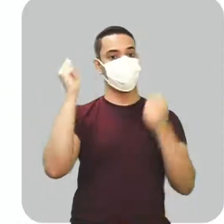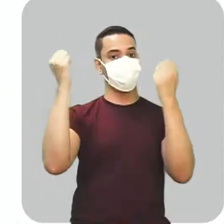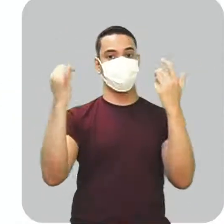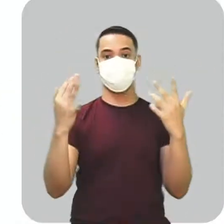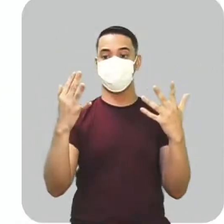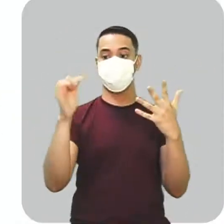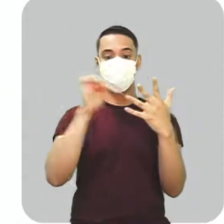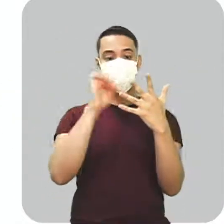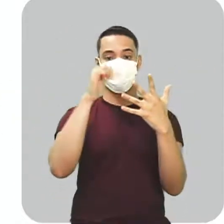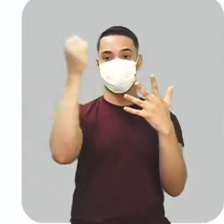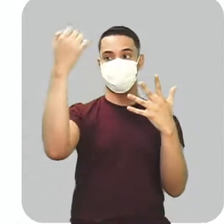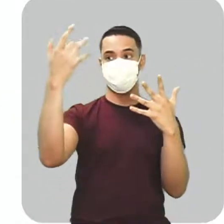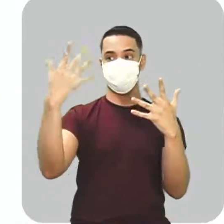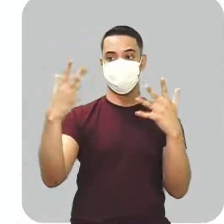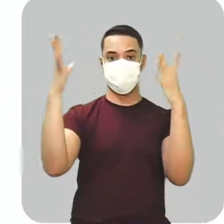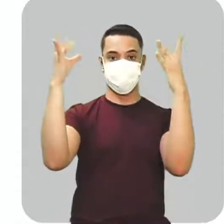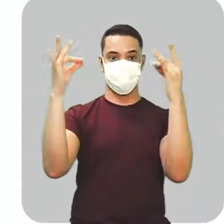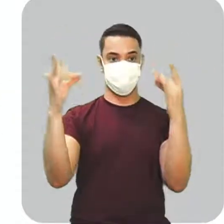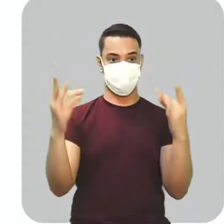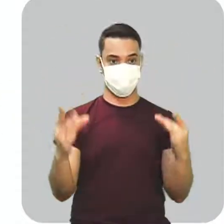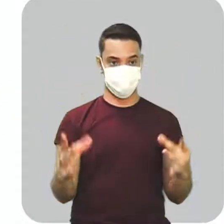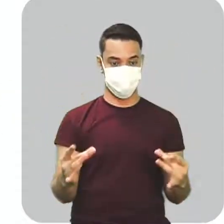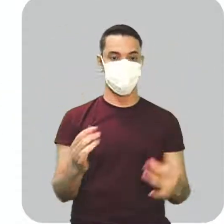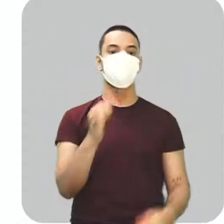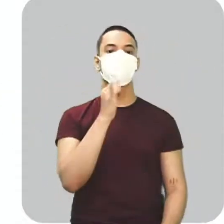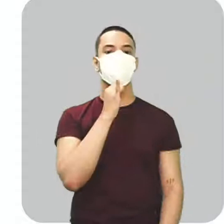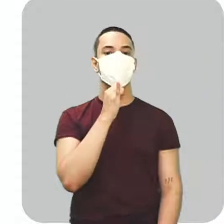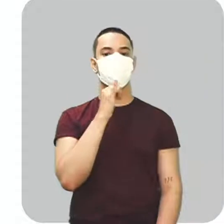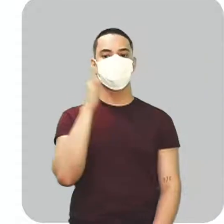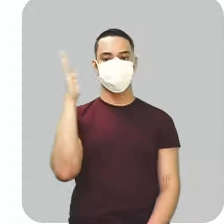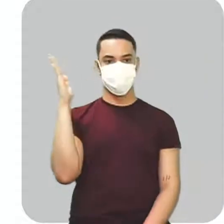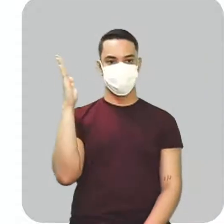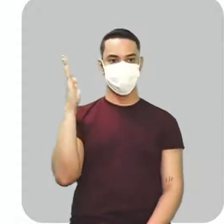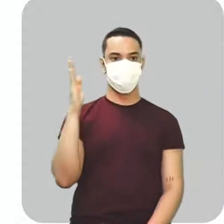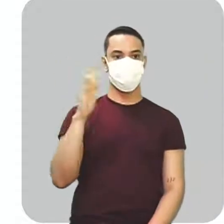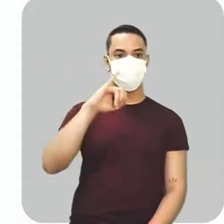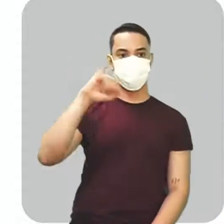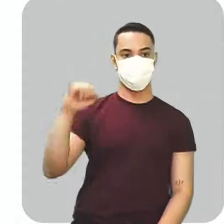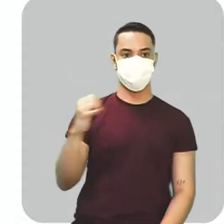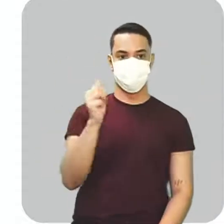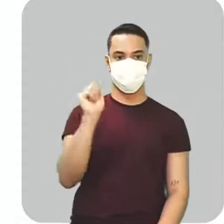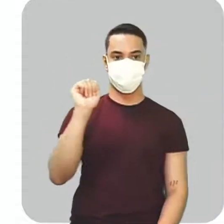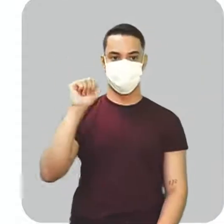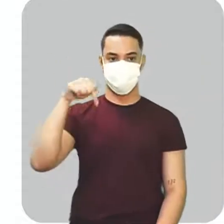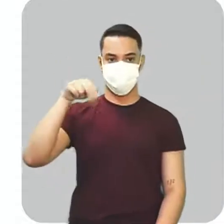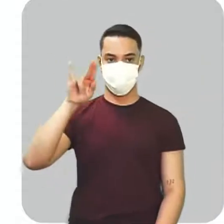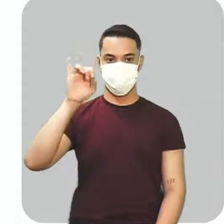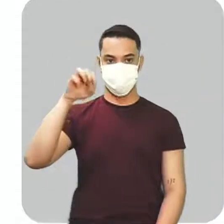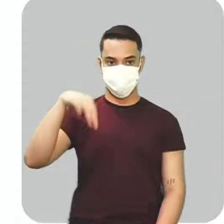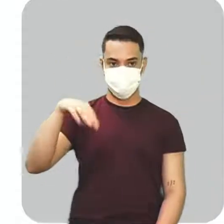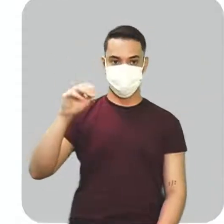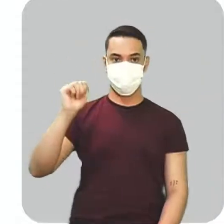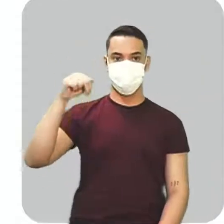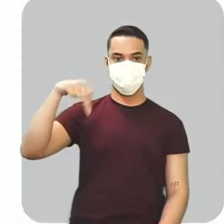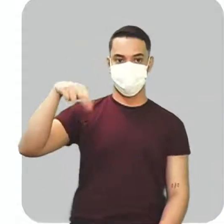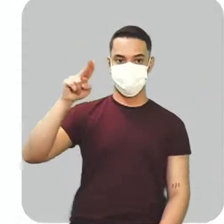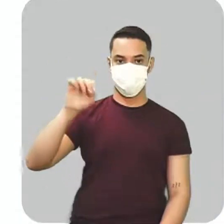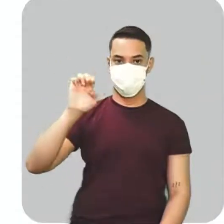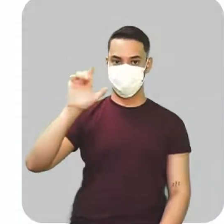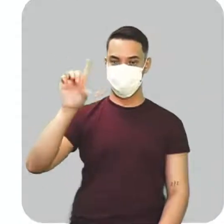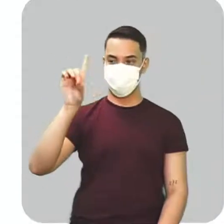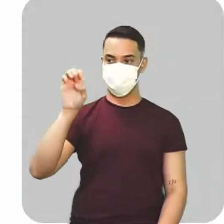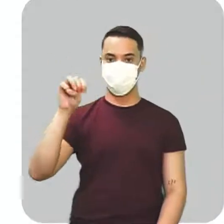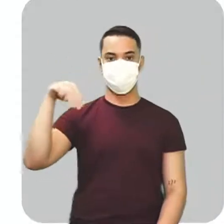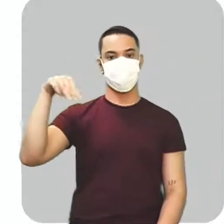estar explicando, tá certo? Aqui o exemplo que eu trouxe, Joaquim Manuel de